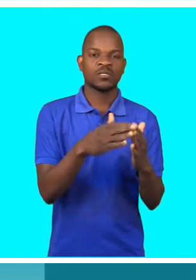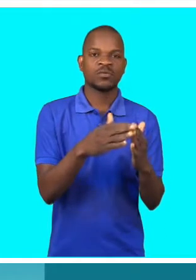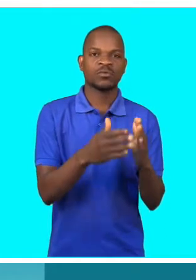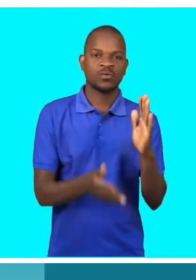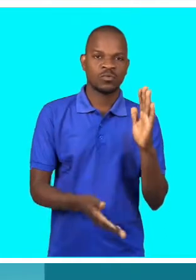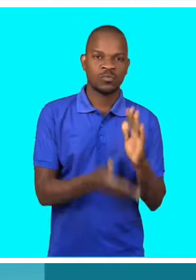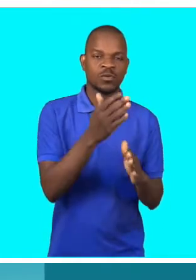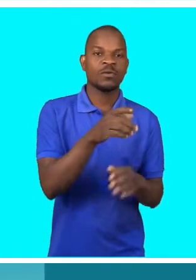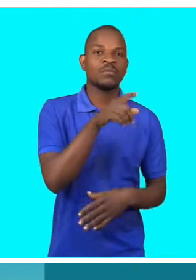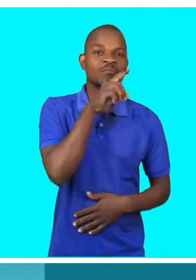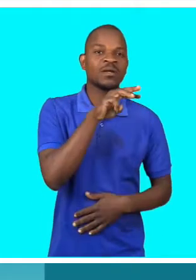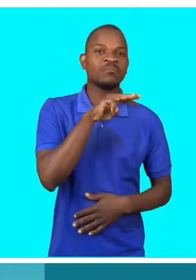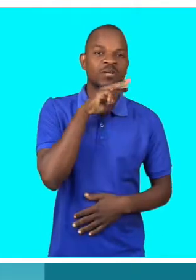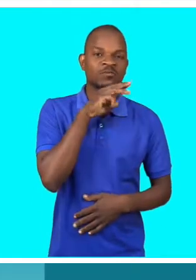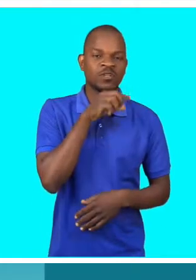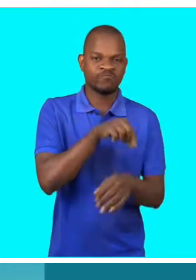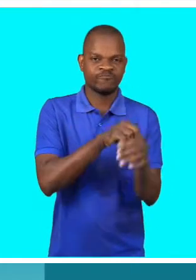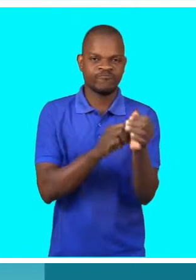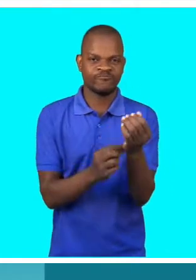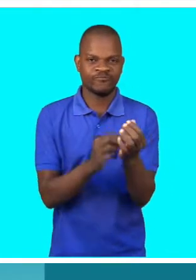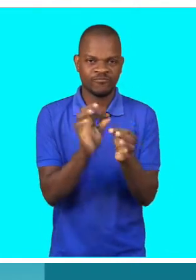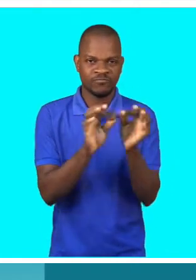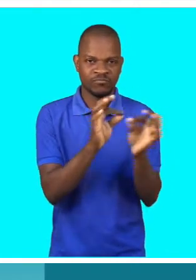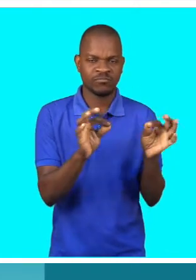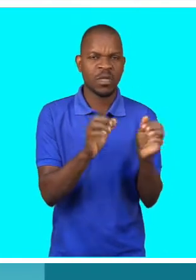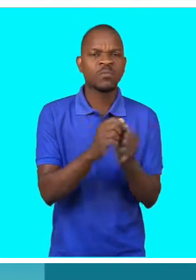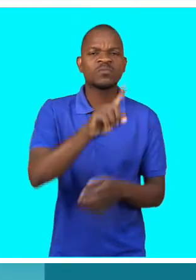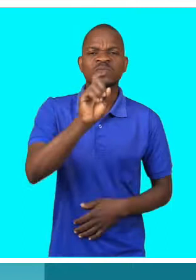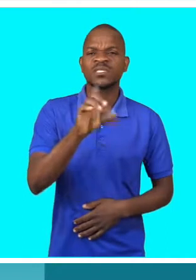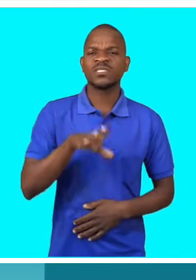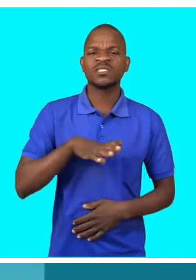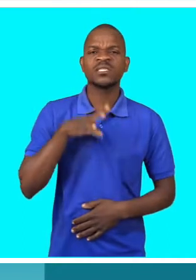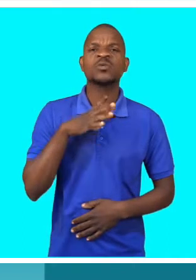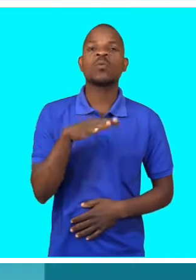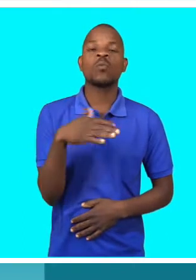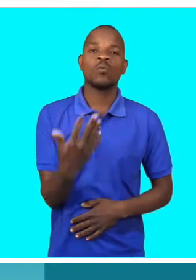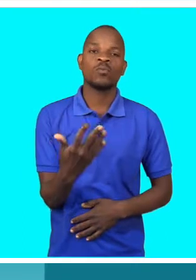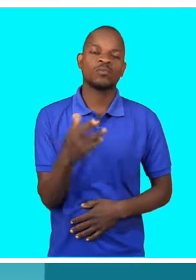a mãe. E há uma idade para fazer Kusunga? Sim, Kusunga, Moçana, tem que ser com uma idade.